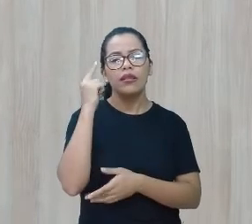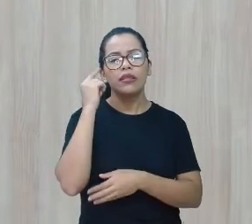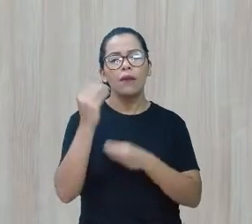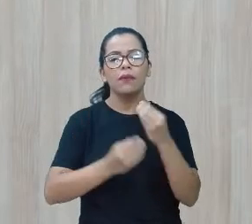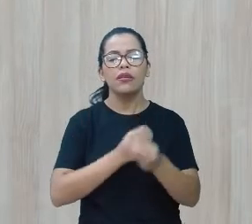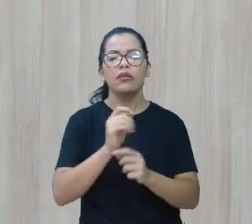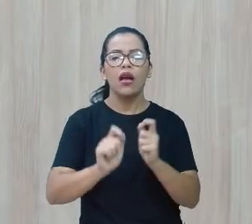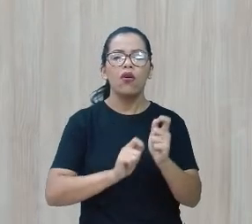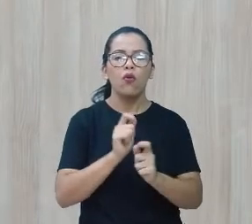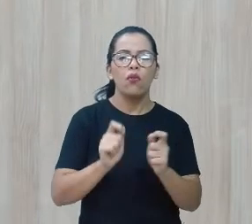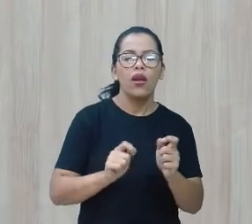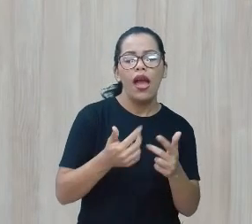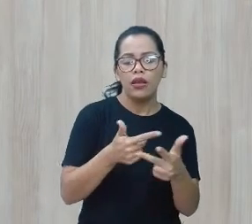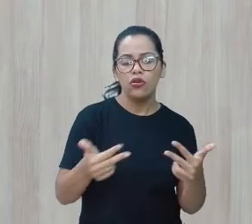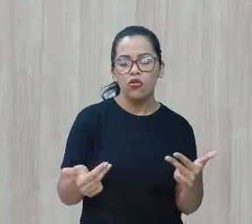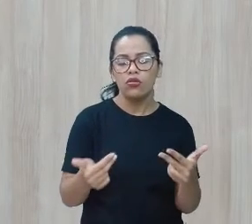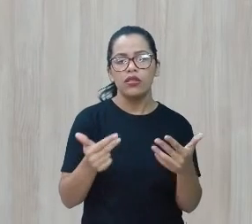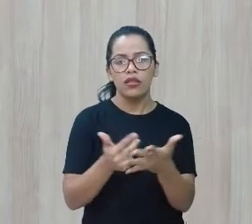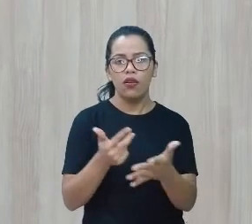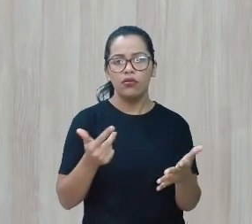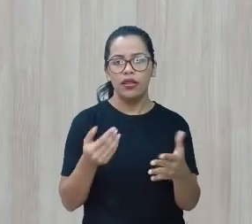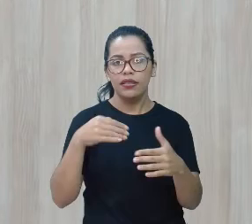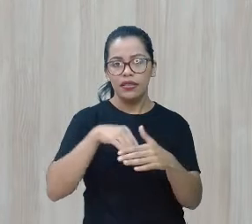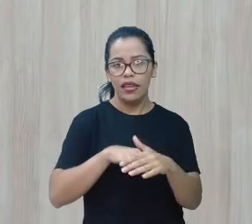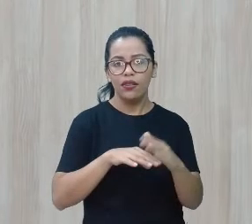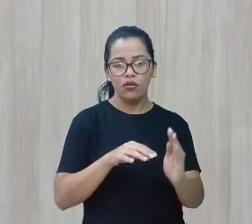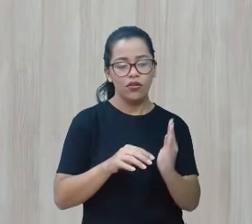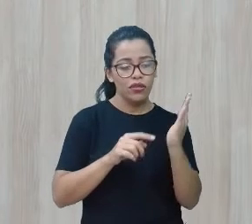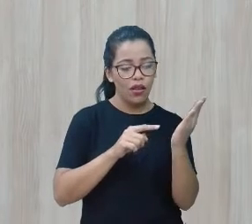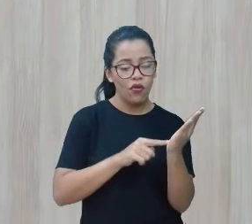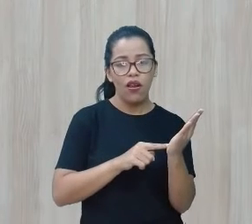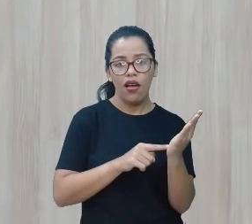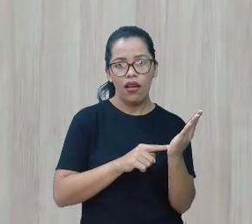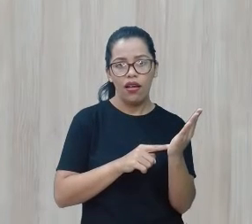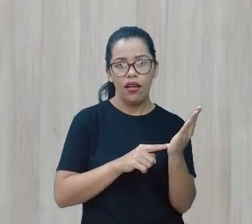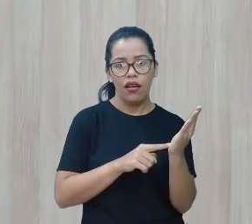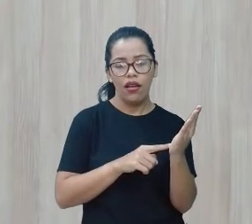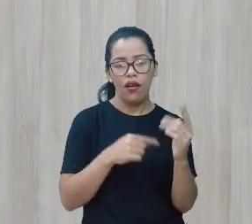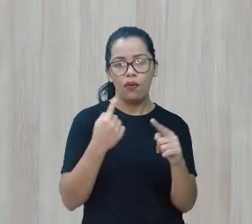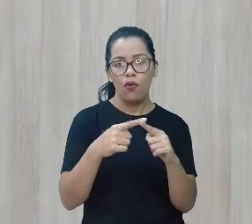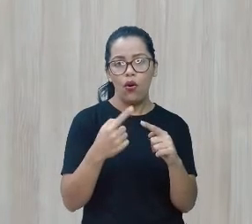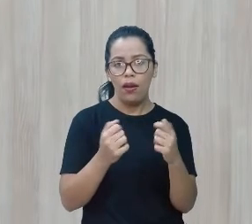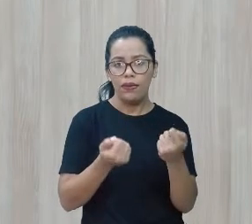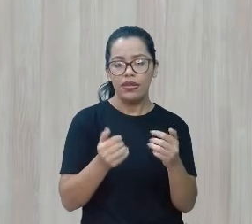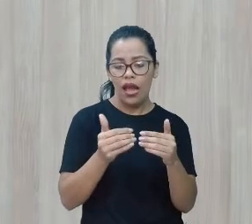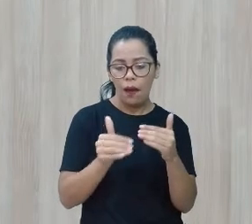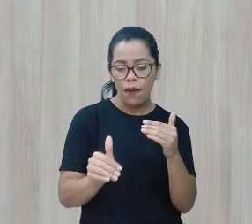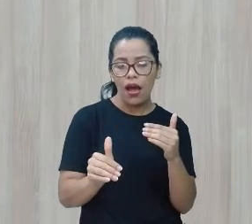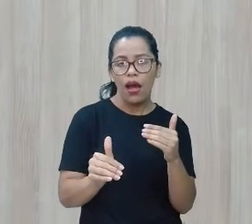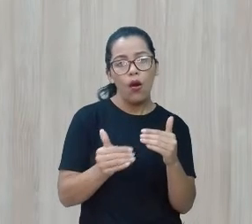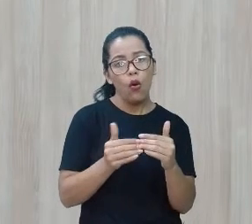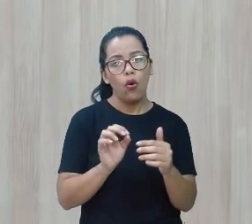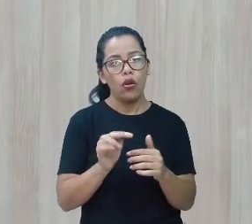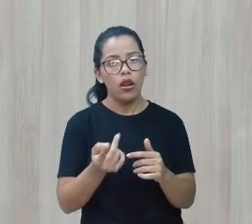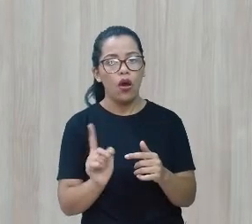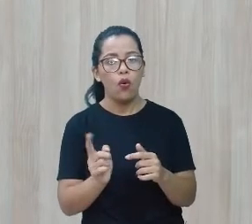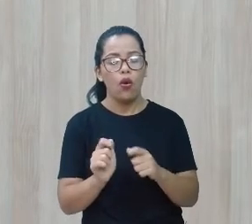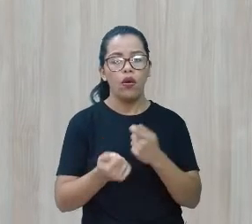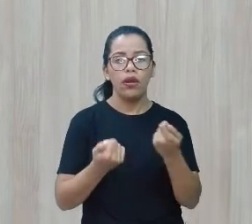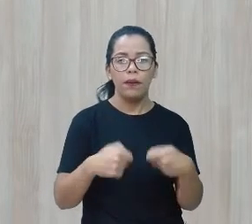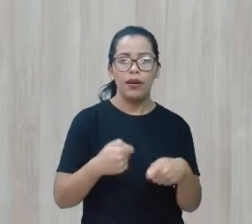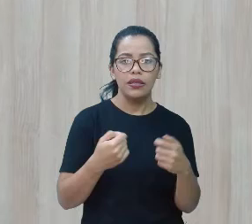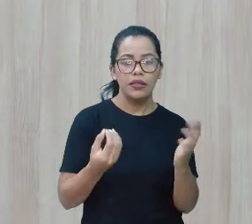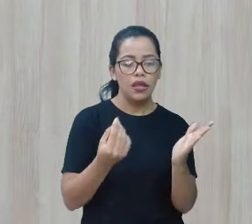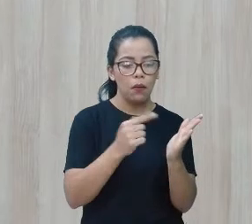acordo com essa necessidade de você inserir uma informação, aquela informação corresponder ou não ao necessário para aquele